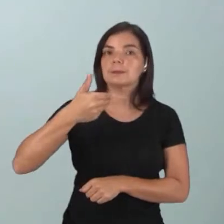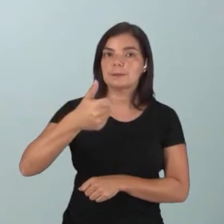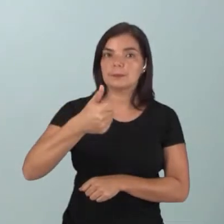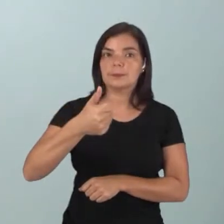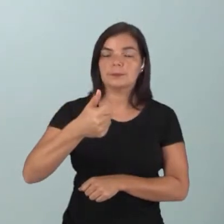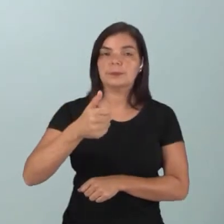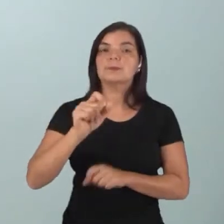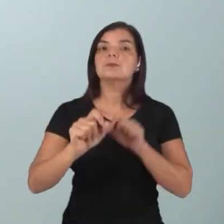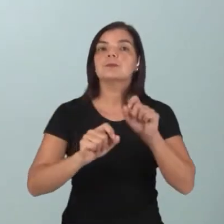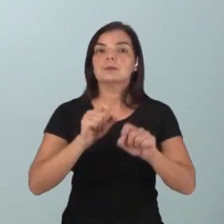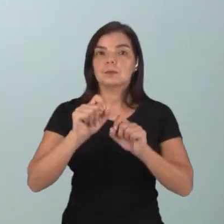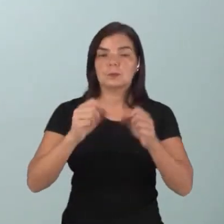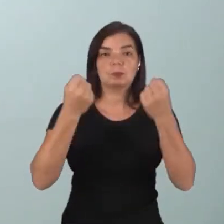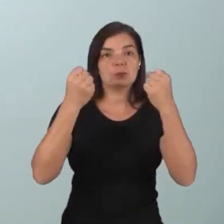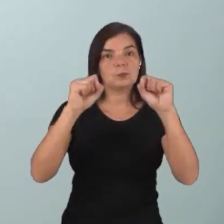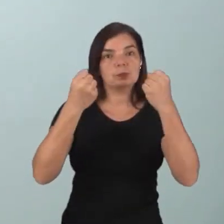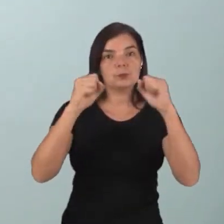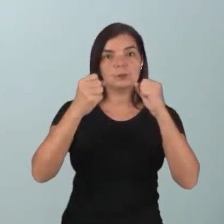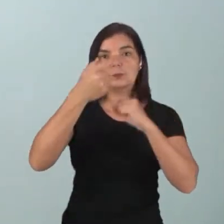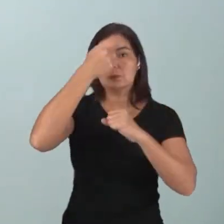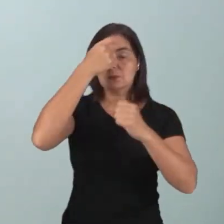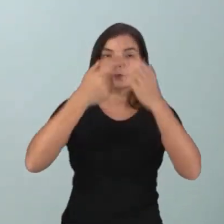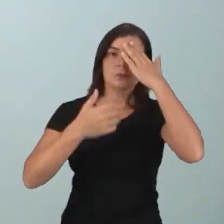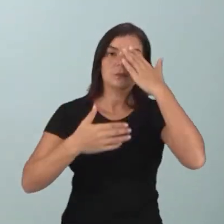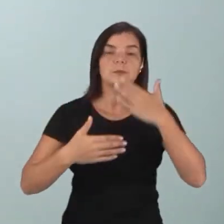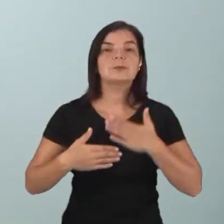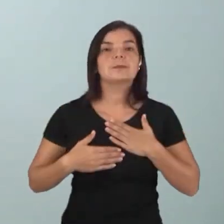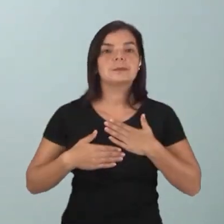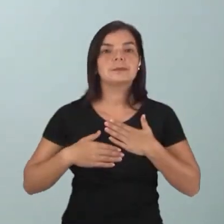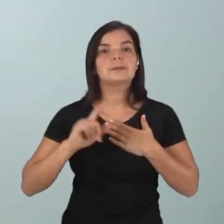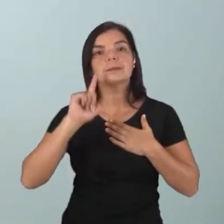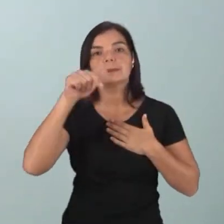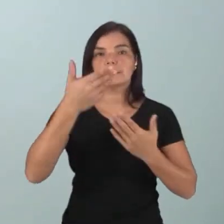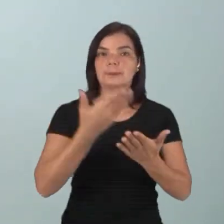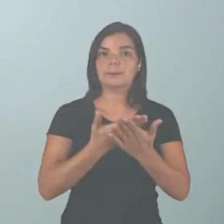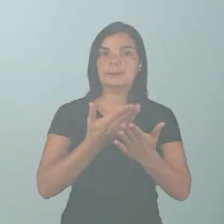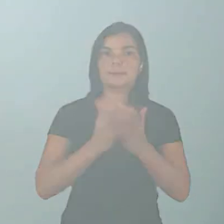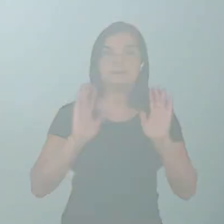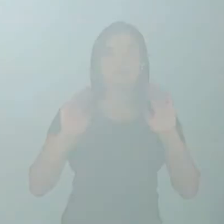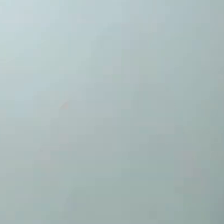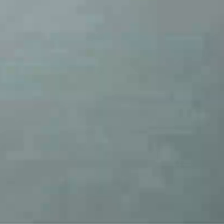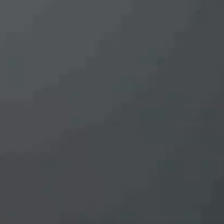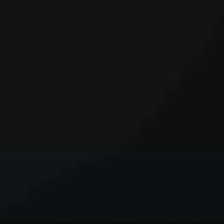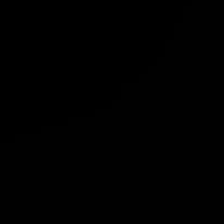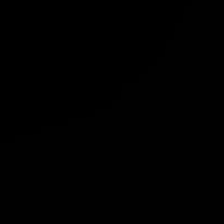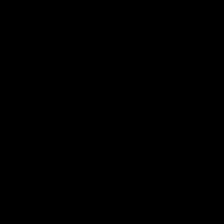o que é a ginástica de conscientização corporal e até a próxima aula.